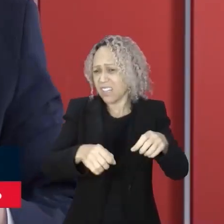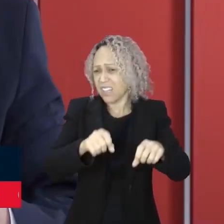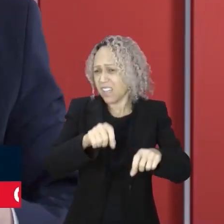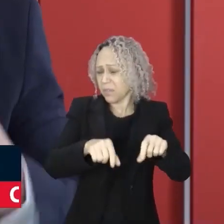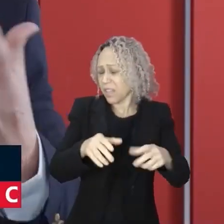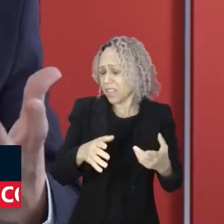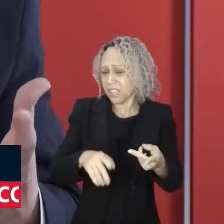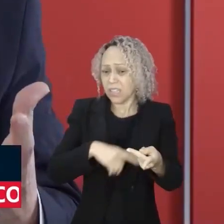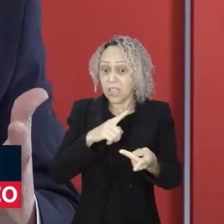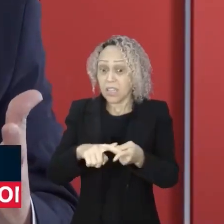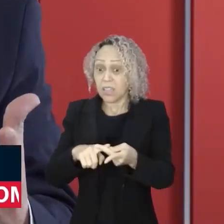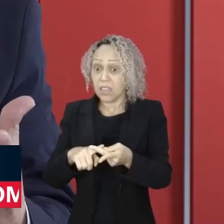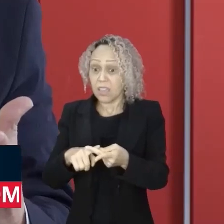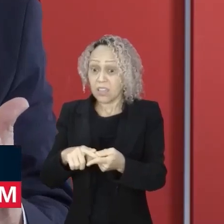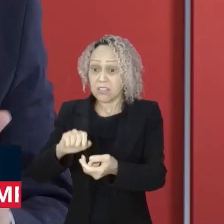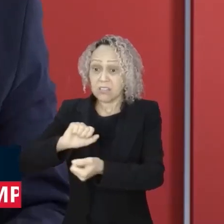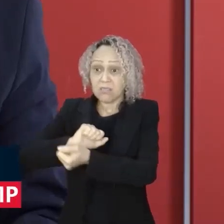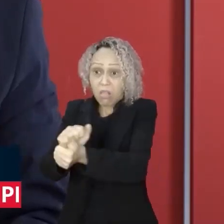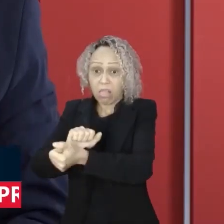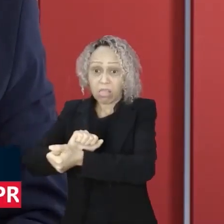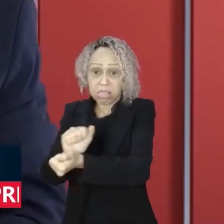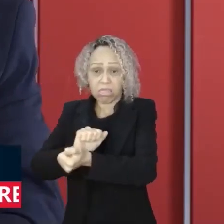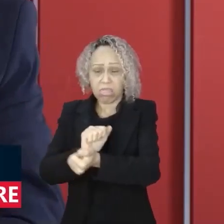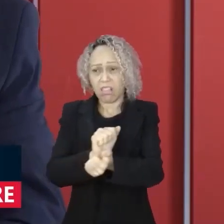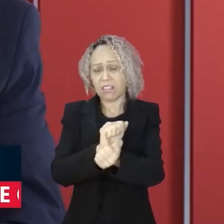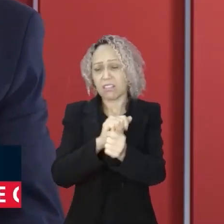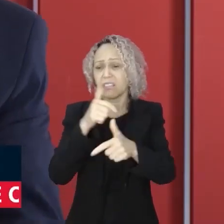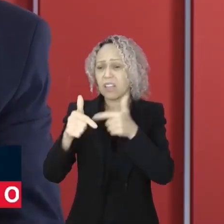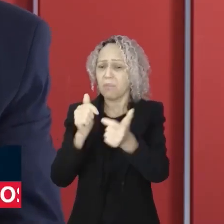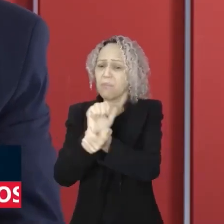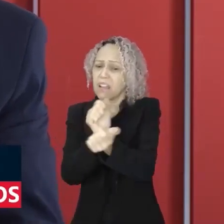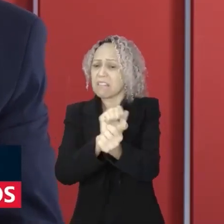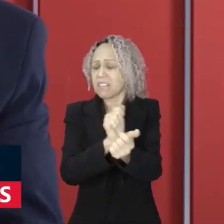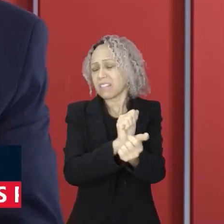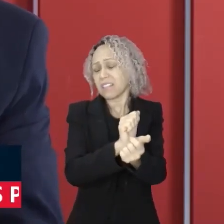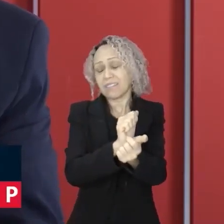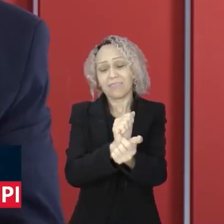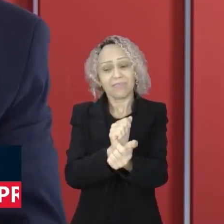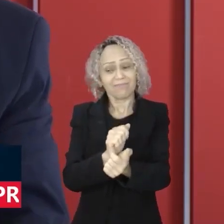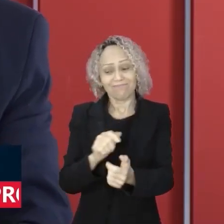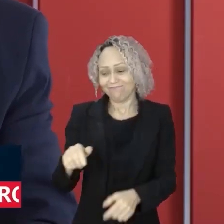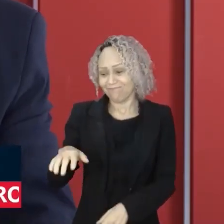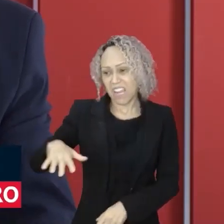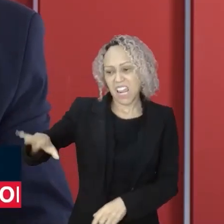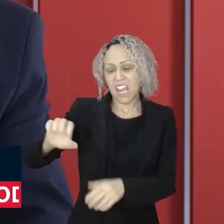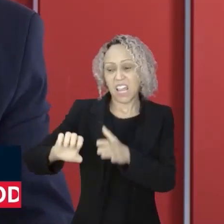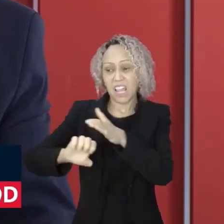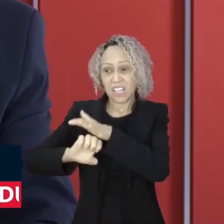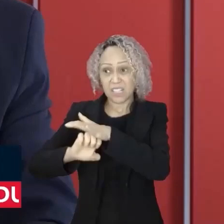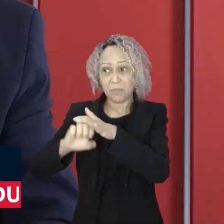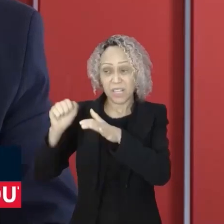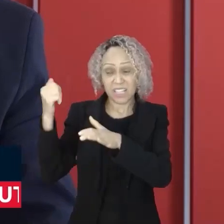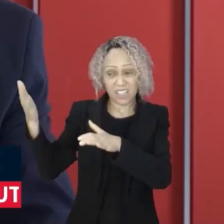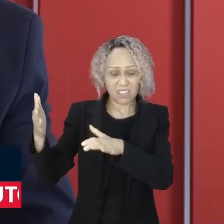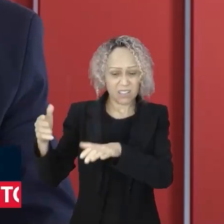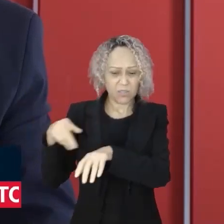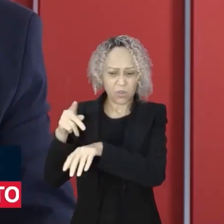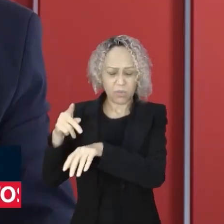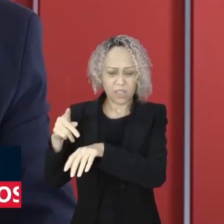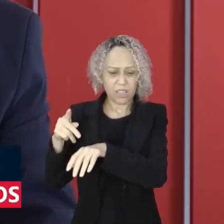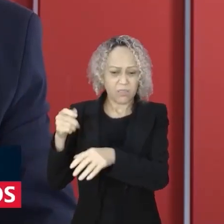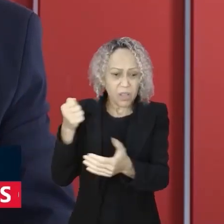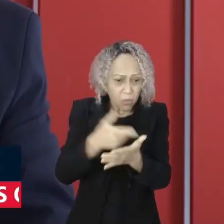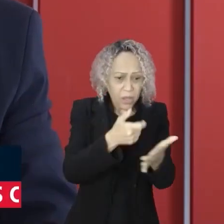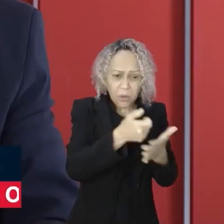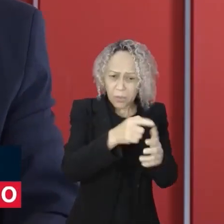mas também do ponto de vista de negócio. Então se eu faço uma agricultura agressiva, ambientalmente e do ponto de vista de venenos